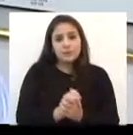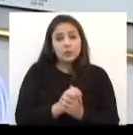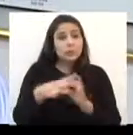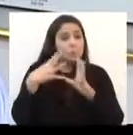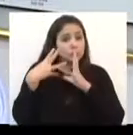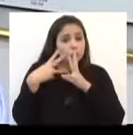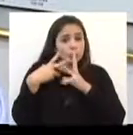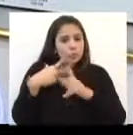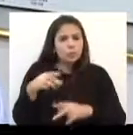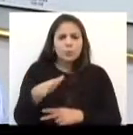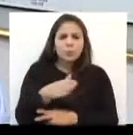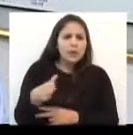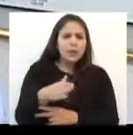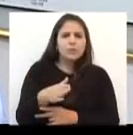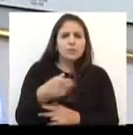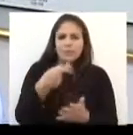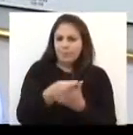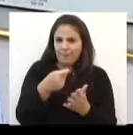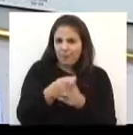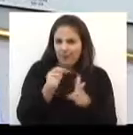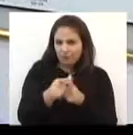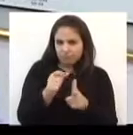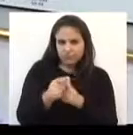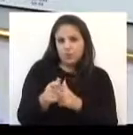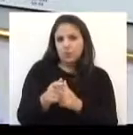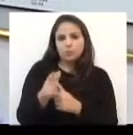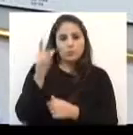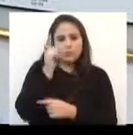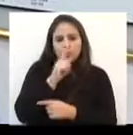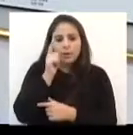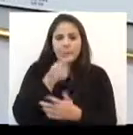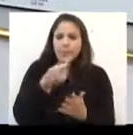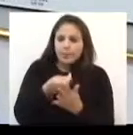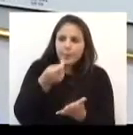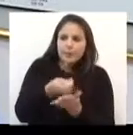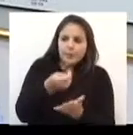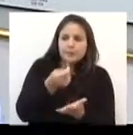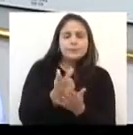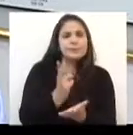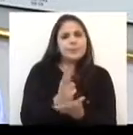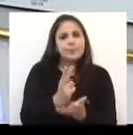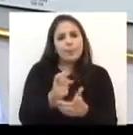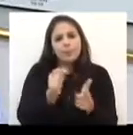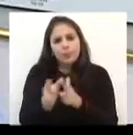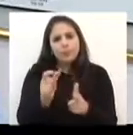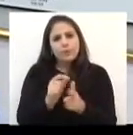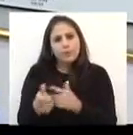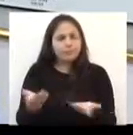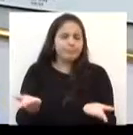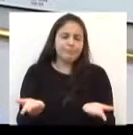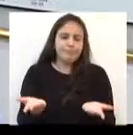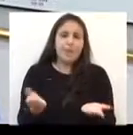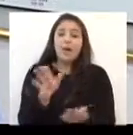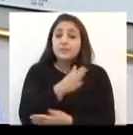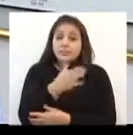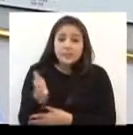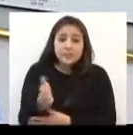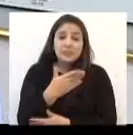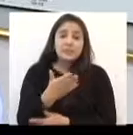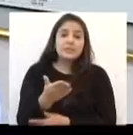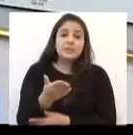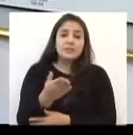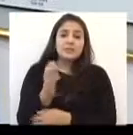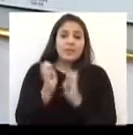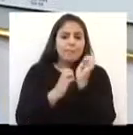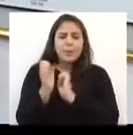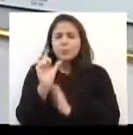médio empreendedor que paga aluguel, ele não aguenta mais pagar tanto aluguel, encareceu muito. E às vezes a empresa dele está pequena, não tem como ampliar